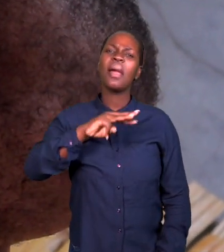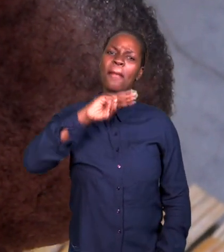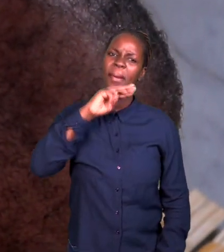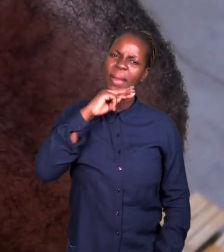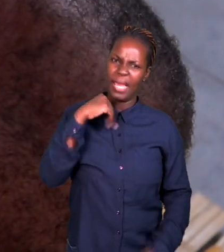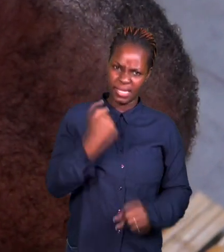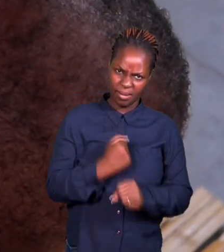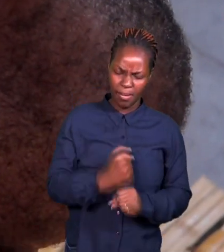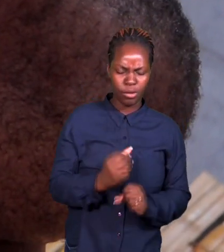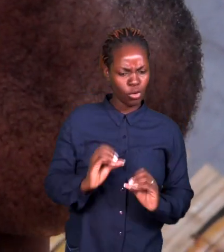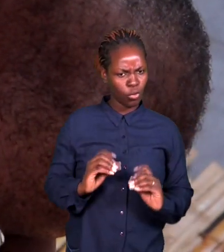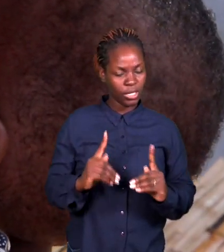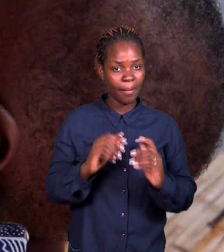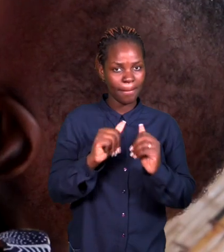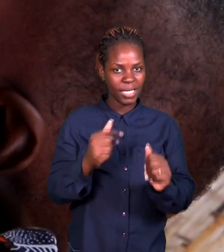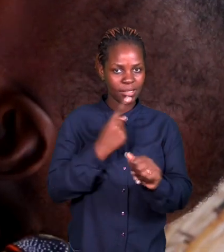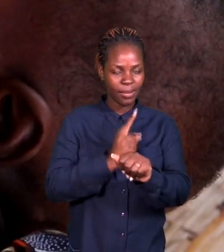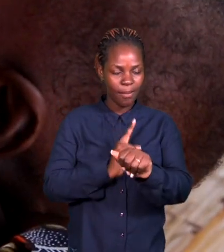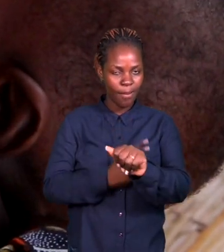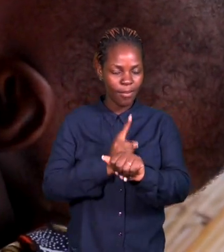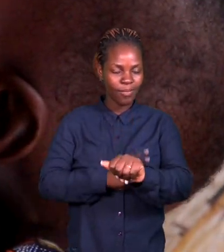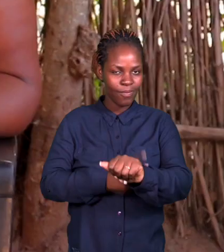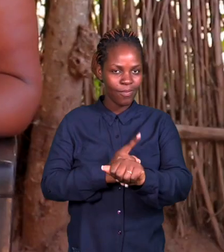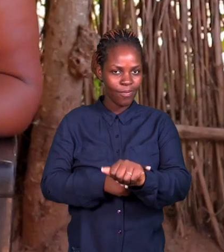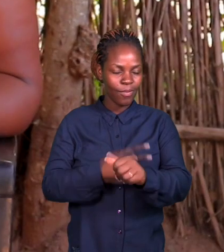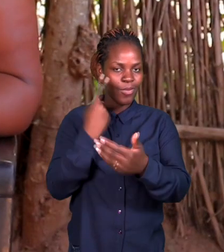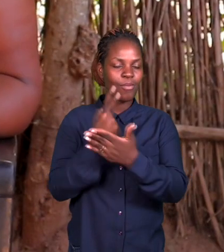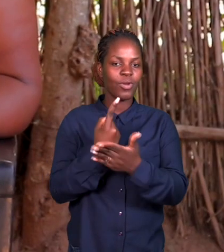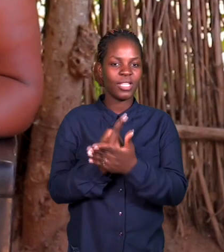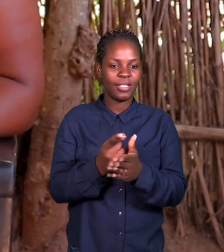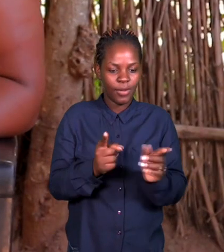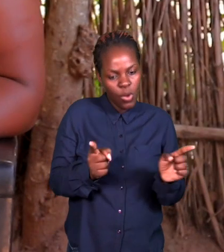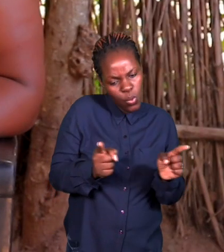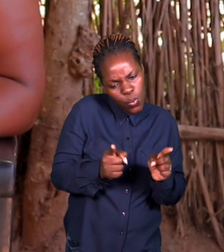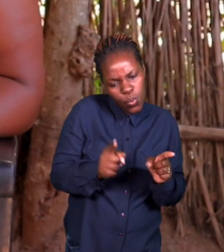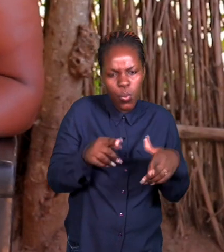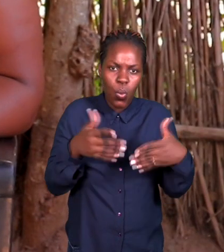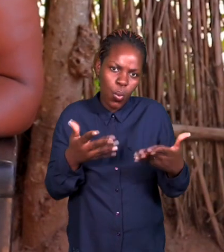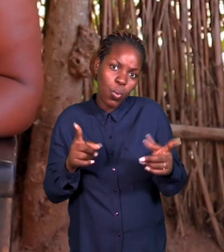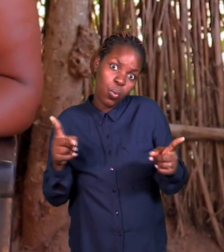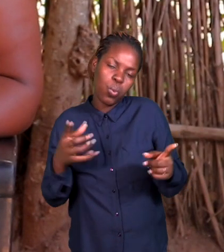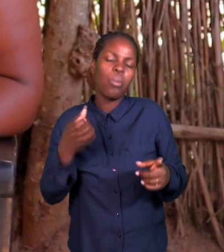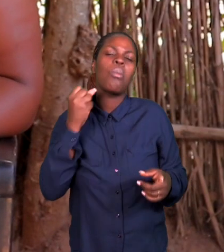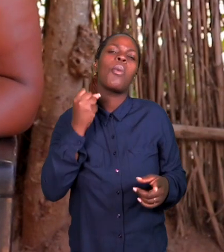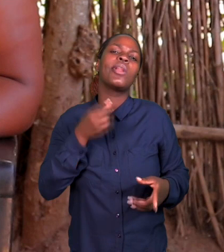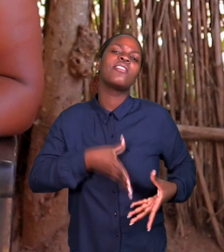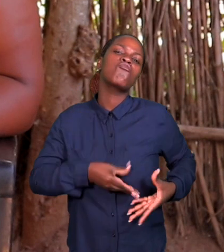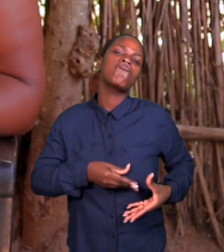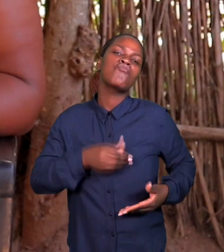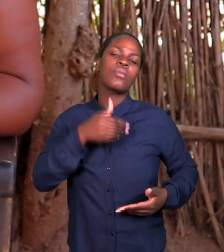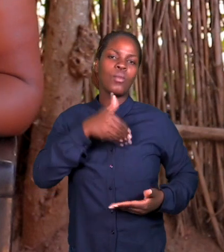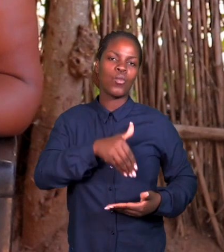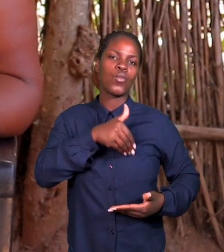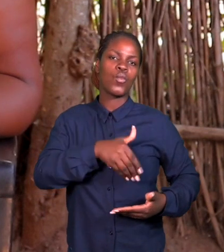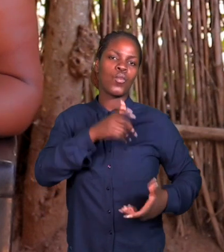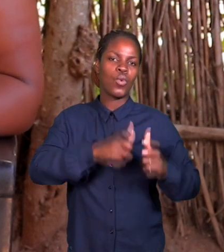então tem que ter um período para, pelo menos, seus filhos darem de mama, para poder amamentar. Não podemos